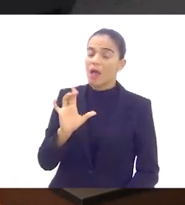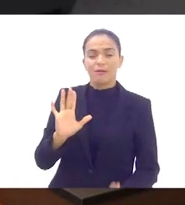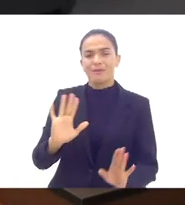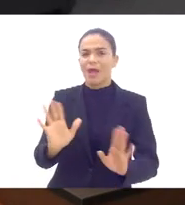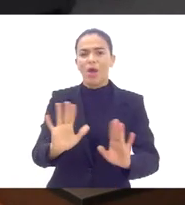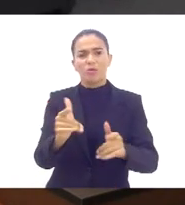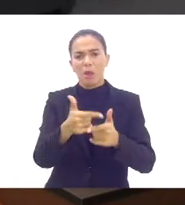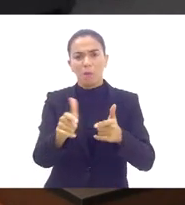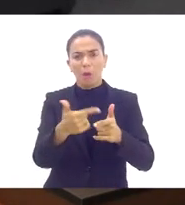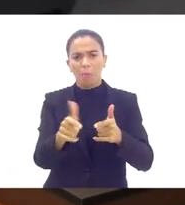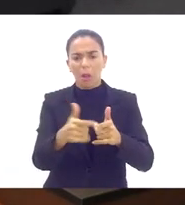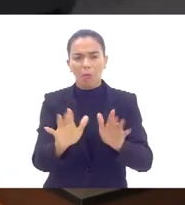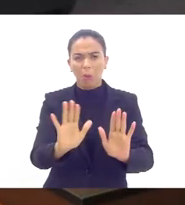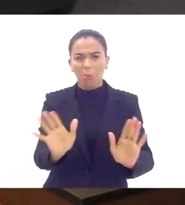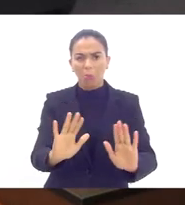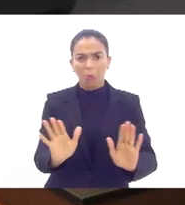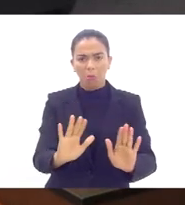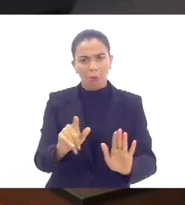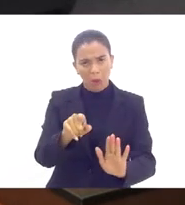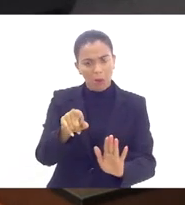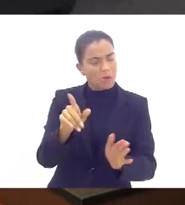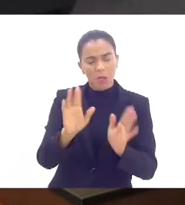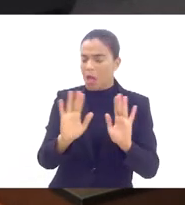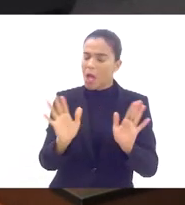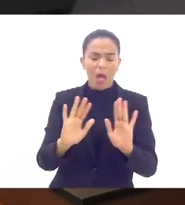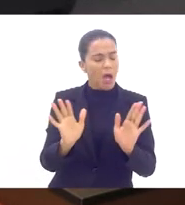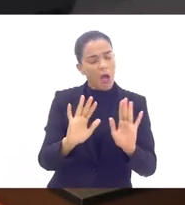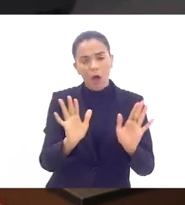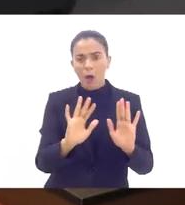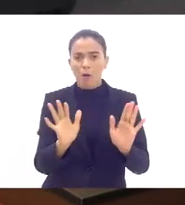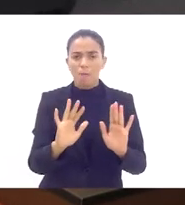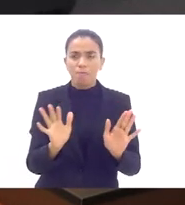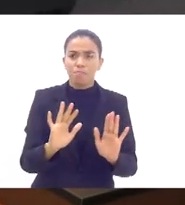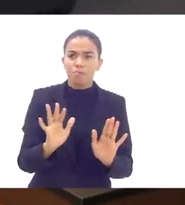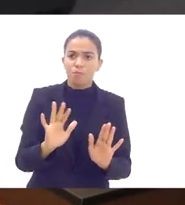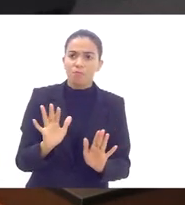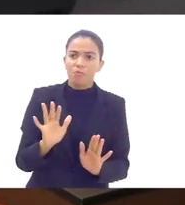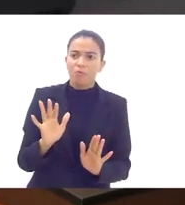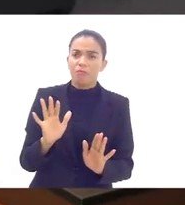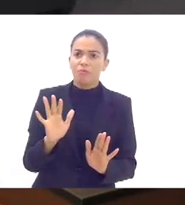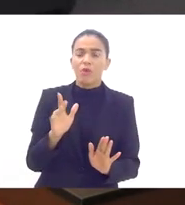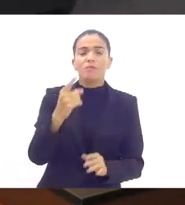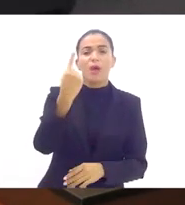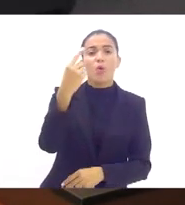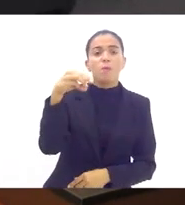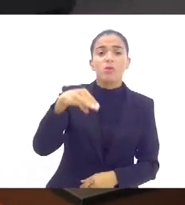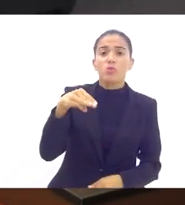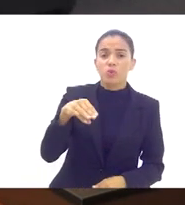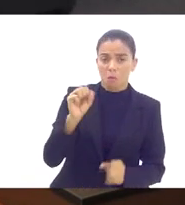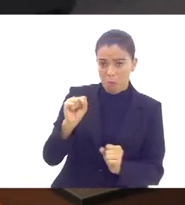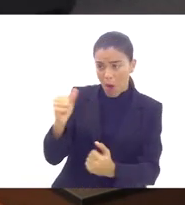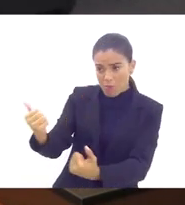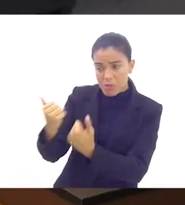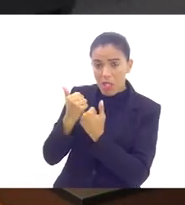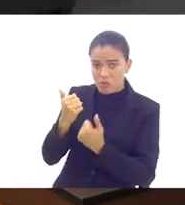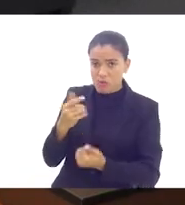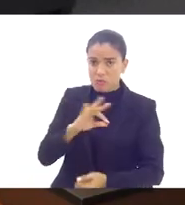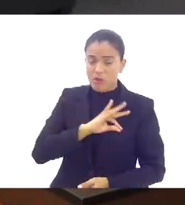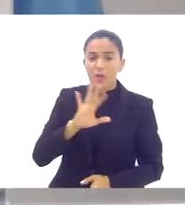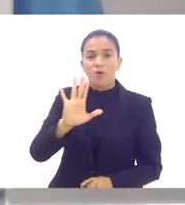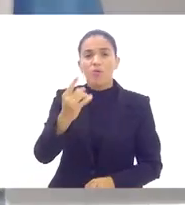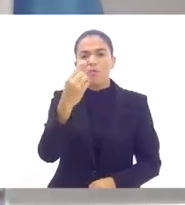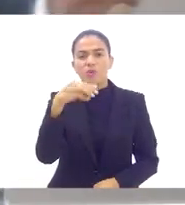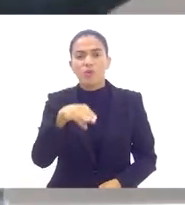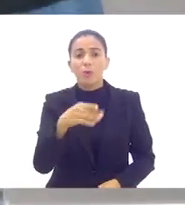tem problema, que o senhor peça. Que o senhor peça. Azul, gente, o senhor não é a peça nossa atribuição. Podemos, tudo bem, só um minuto. Podemos pedir o auxílio policial. Só um minuto. Que o senhor